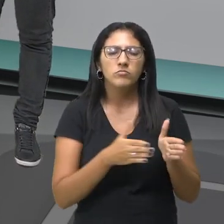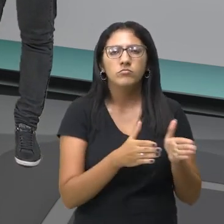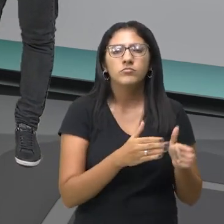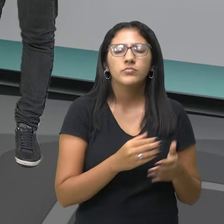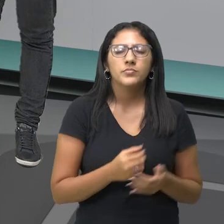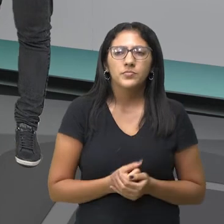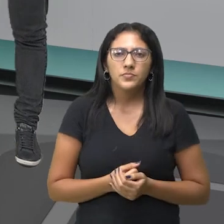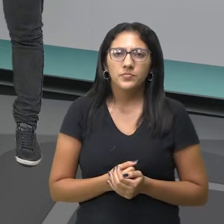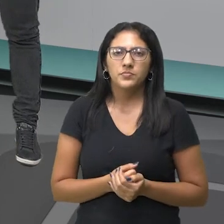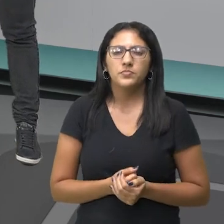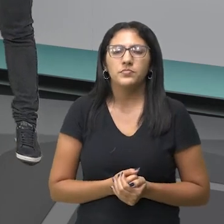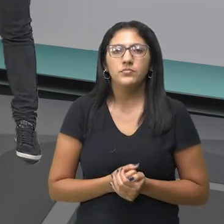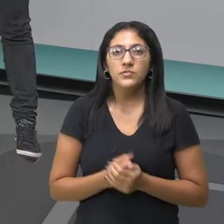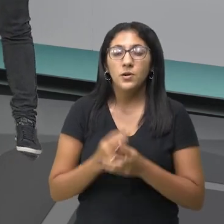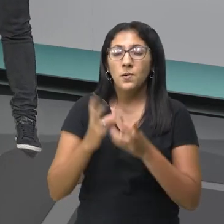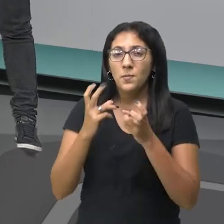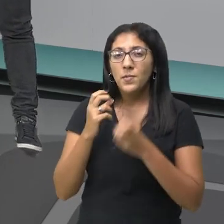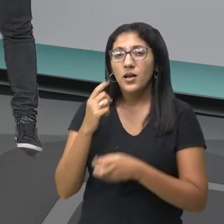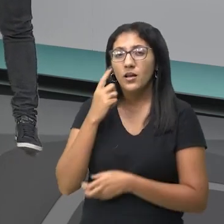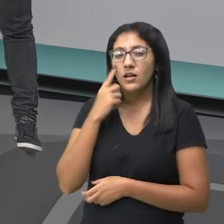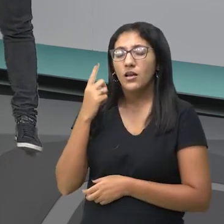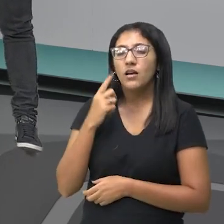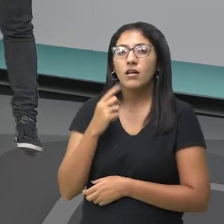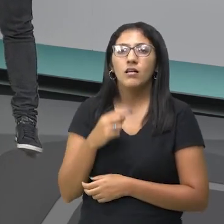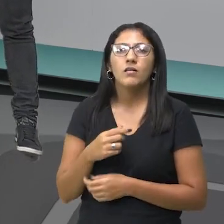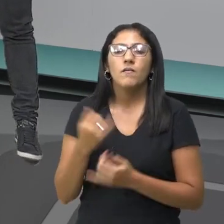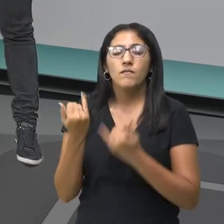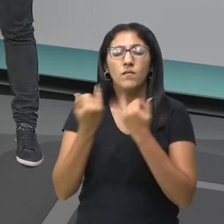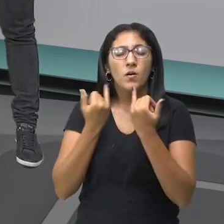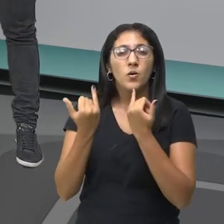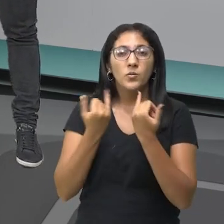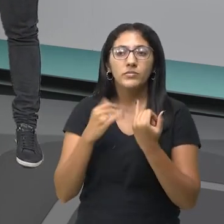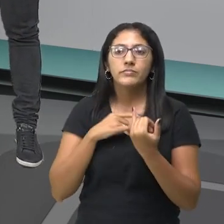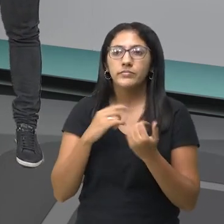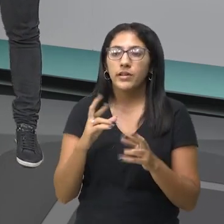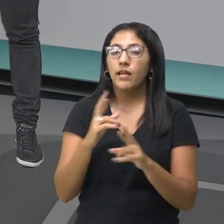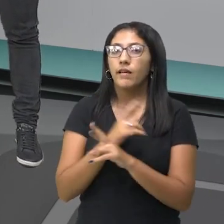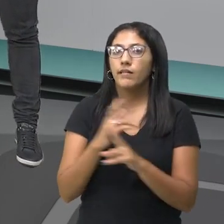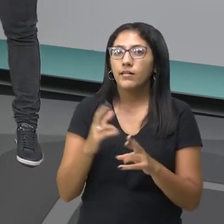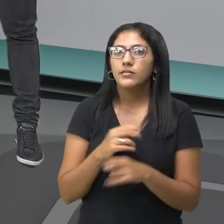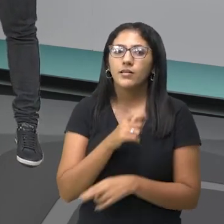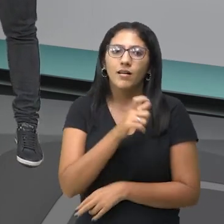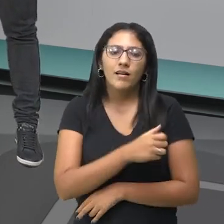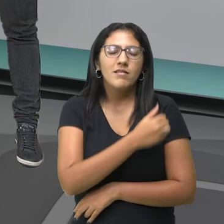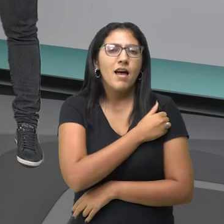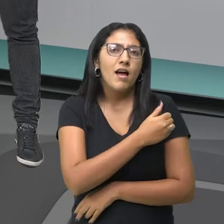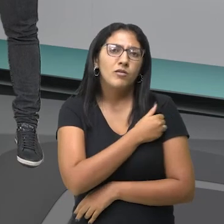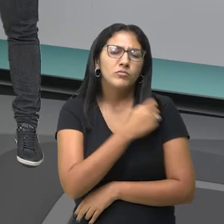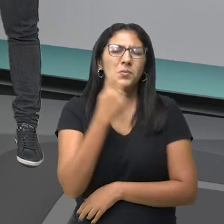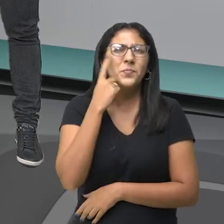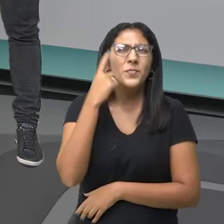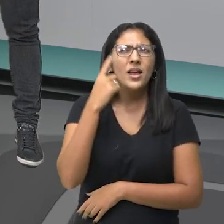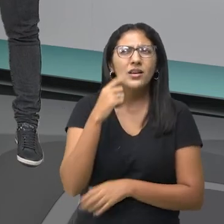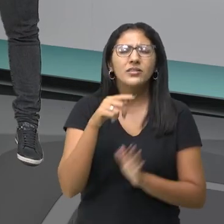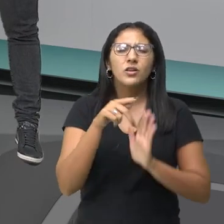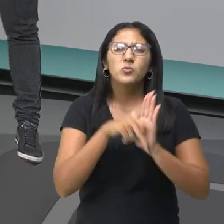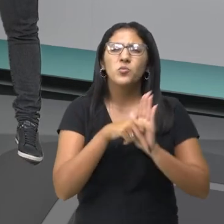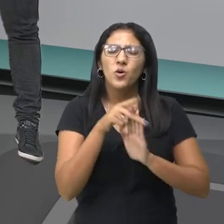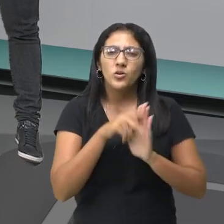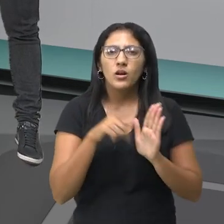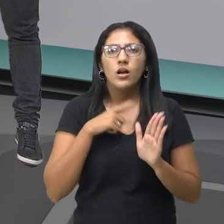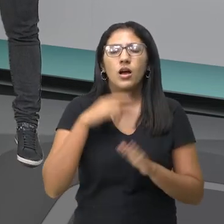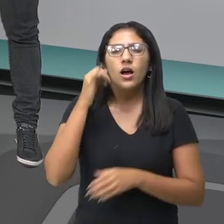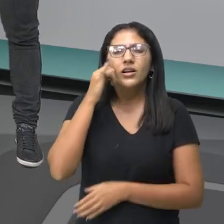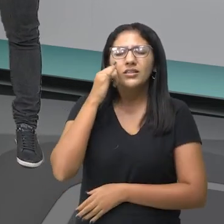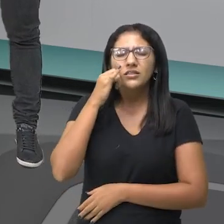que essa informação aqui justifica o fato da nossa aluna ter feito um projeto justamente para